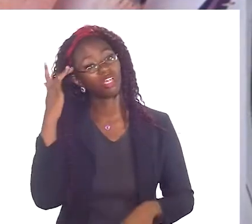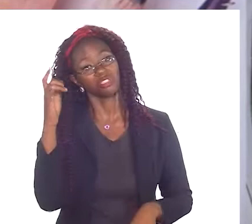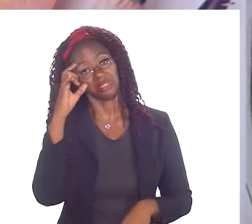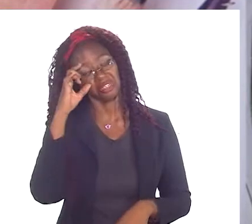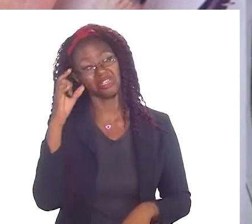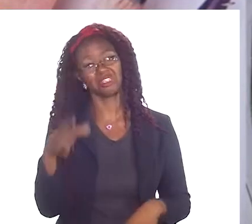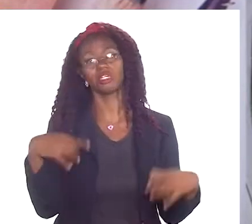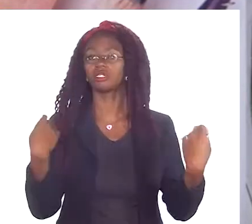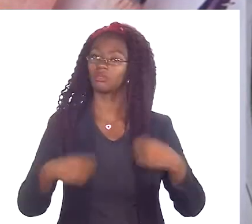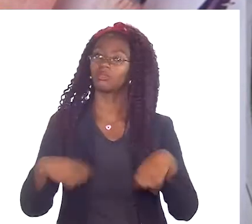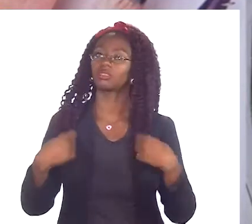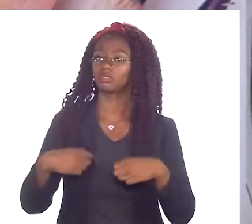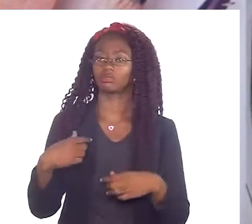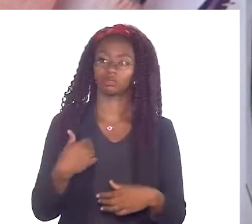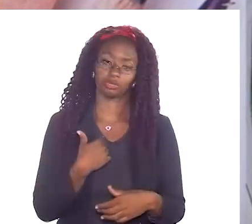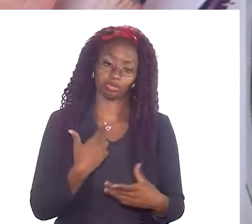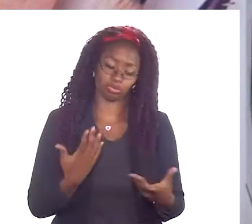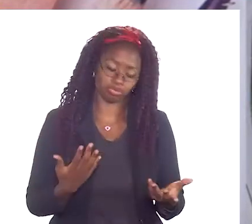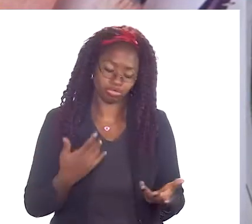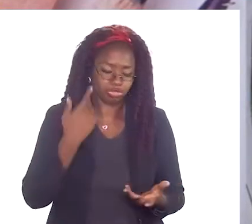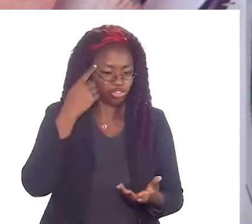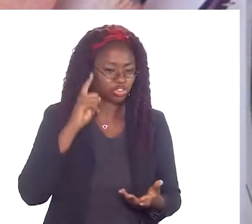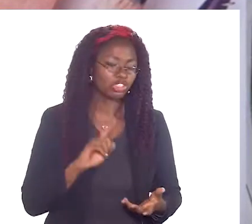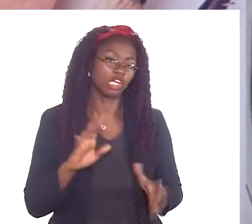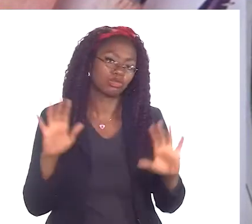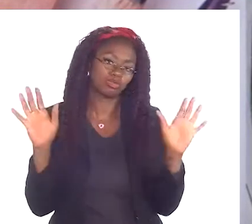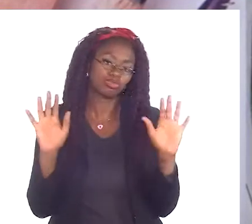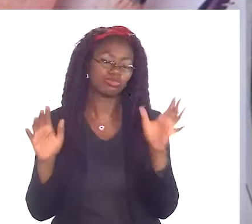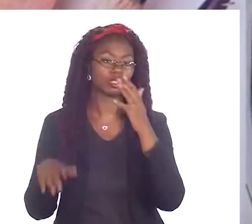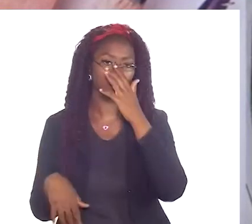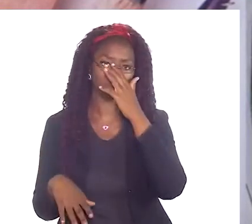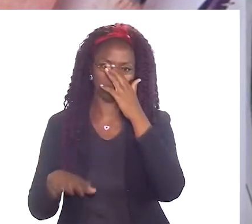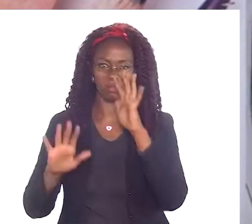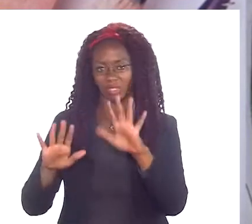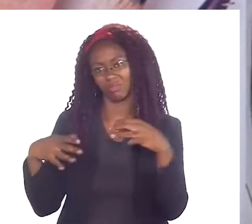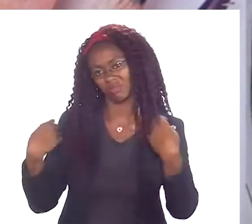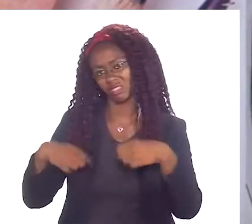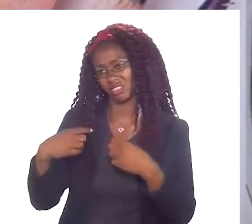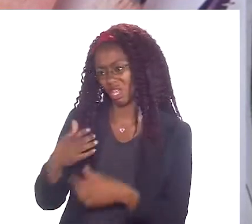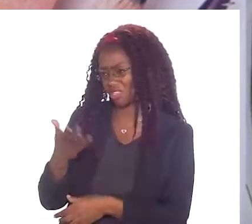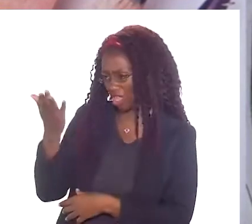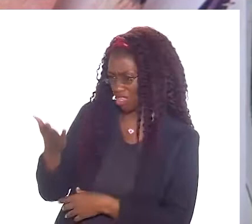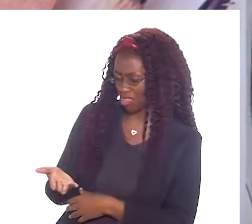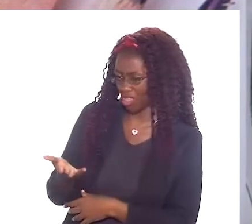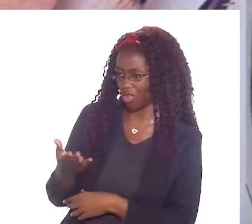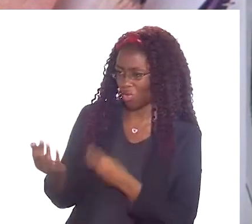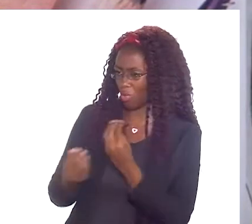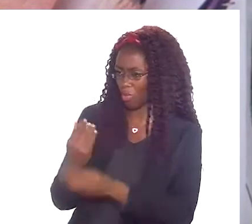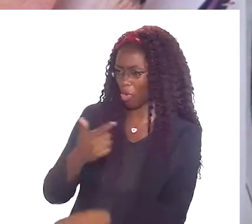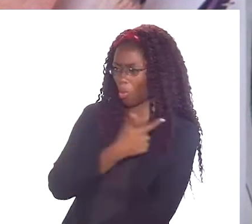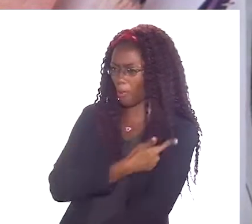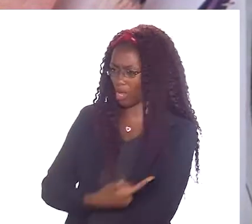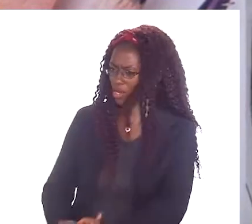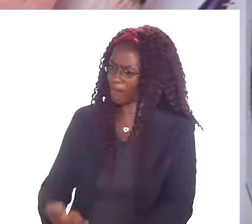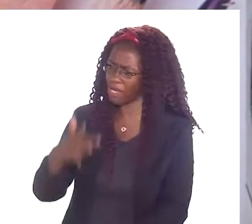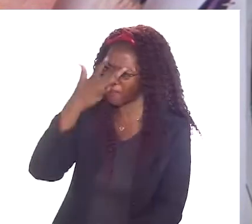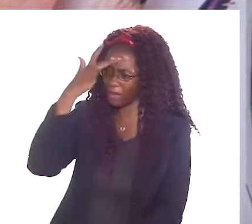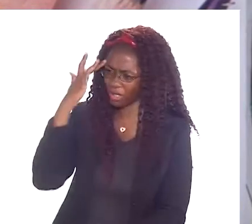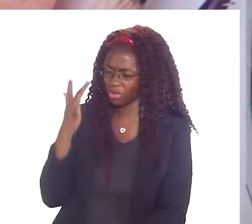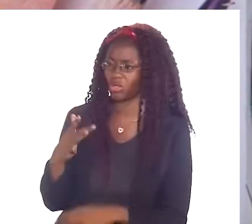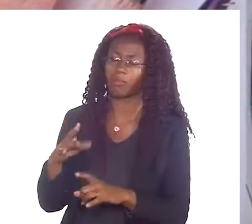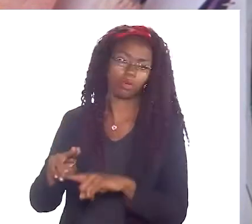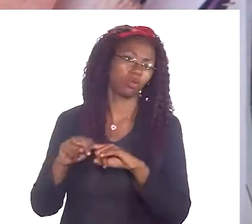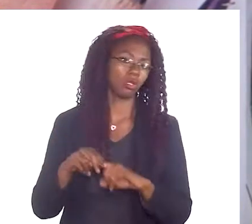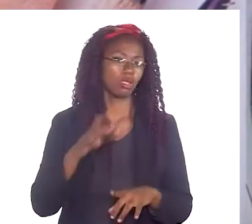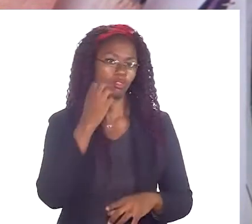é interessante, pelo menos como leiga para mim seria, ver o perfil, né? Como que uma pessoa, porque é muito